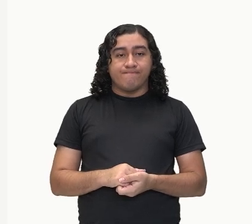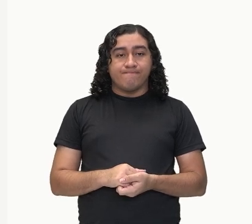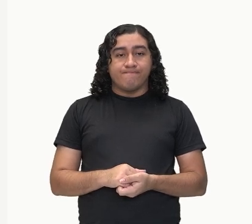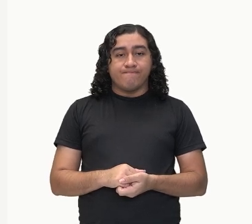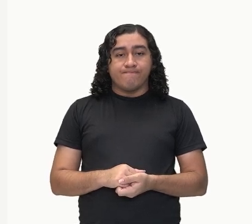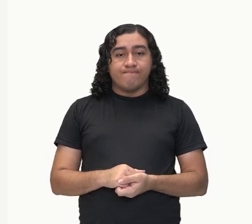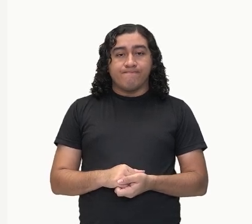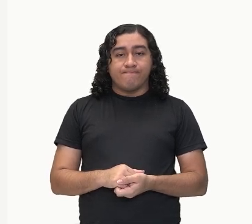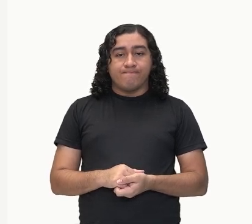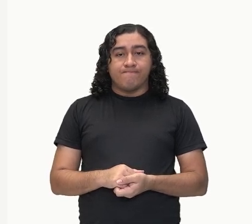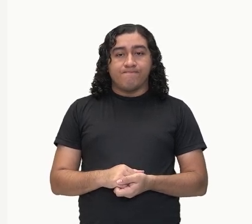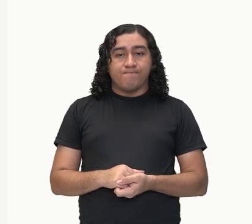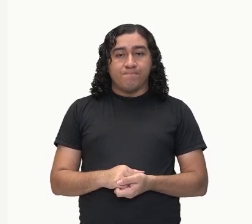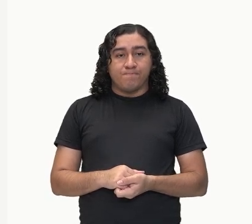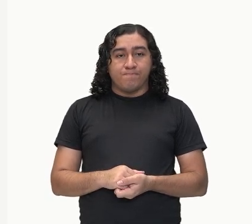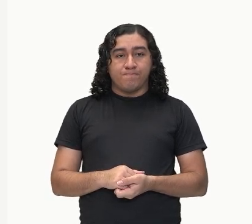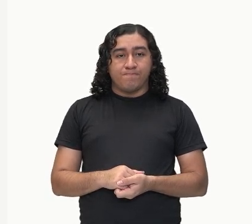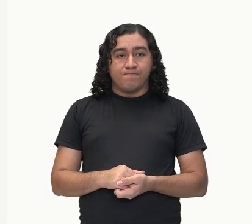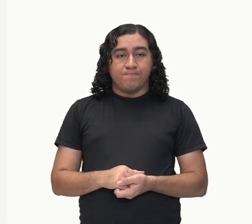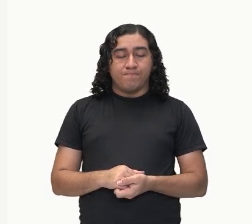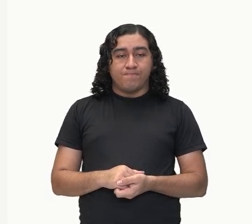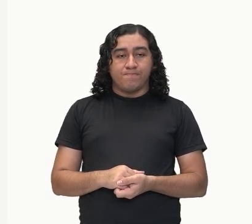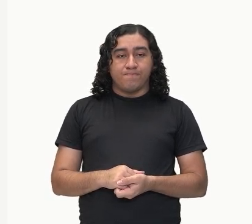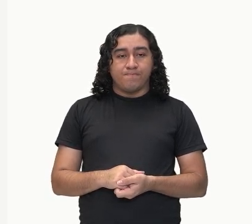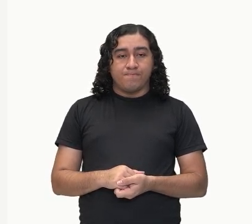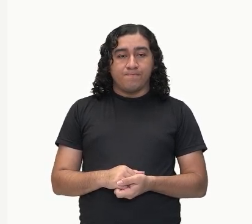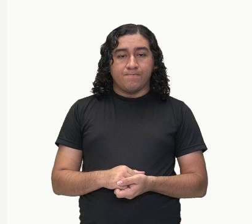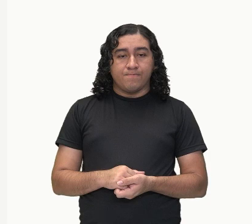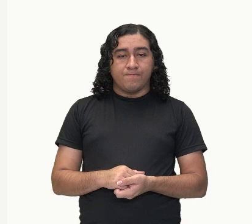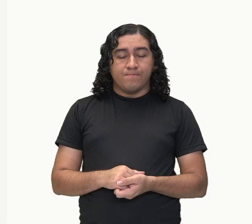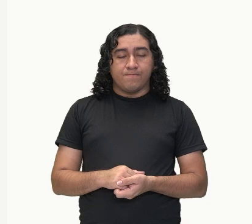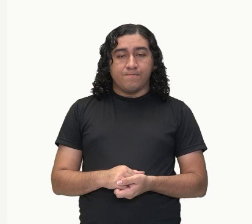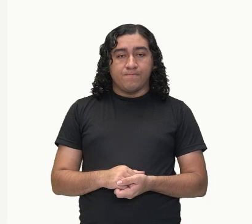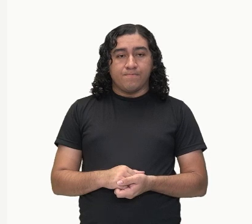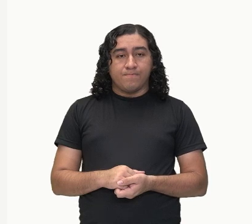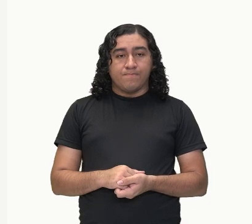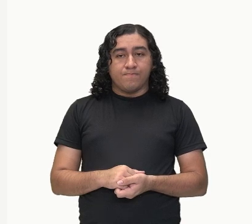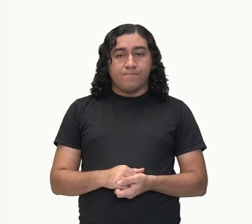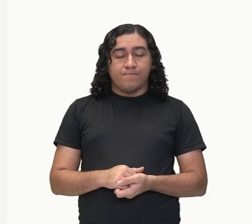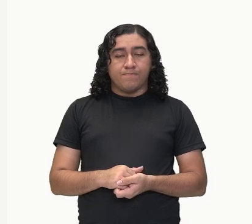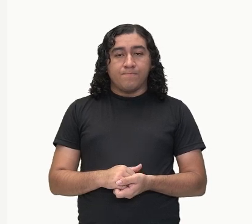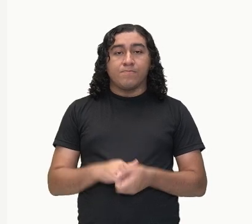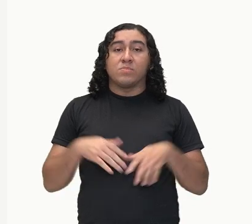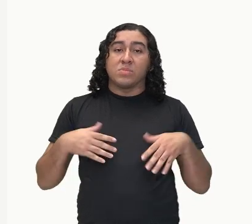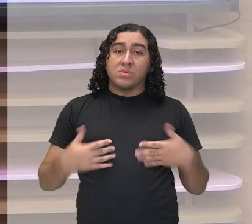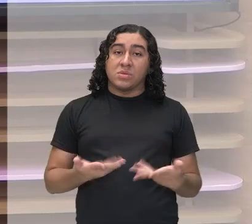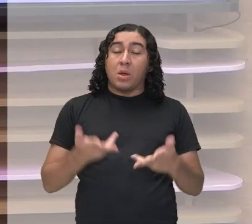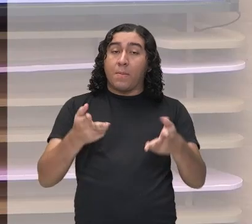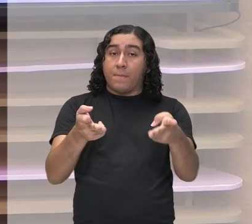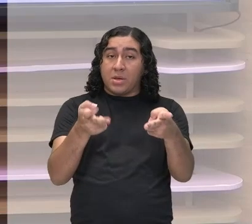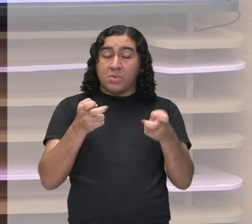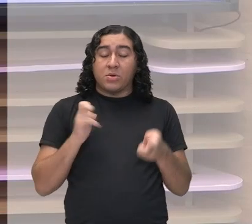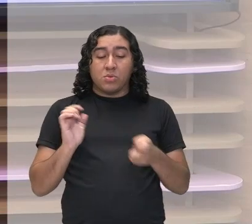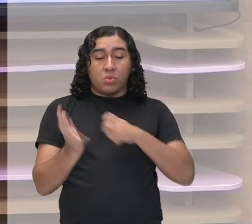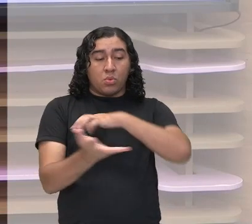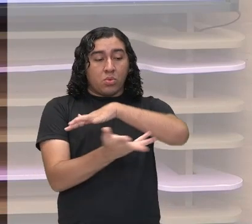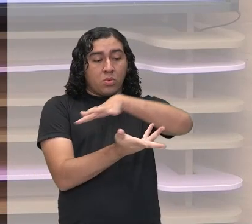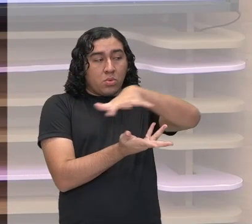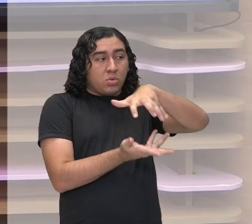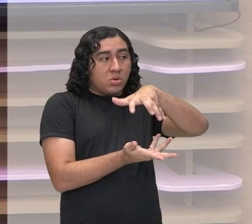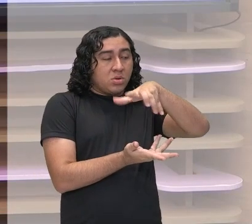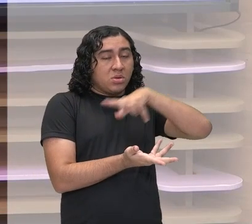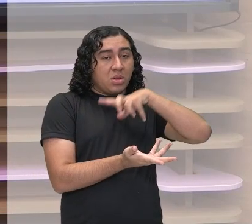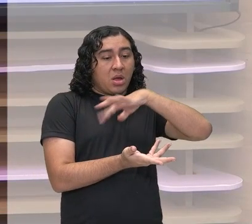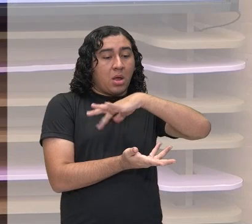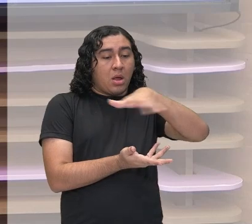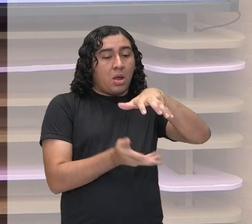relação aí, olhando de cima para baixo, uma biosfera, né, da parte do Polo Ártico até a linha do